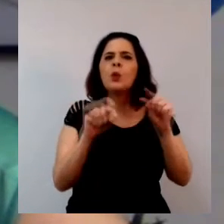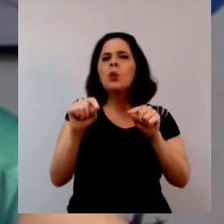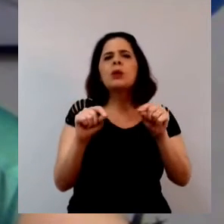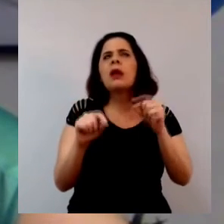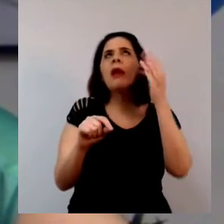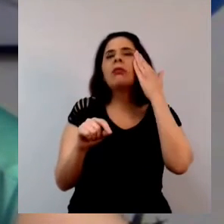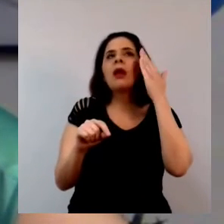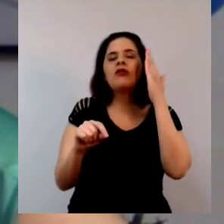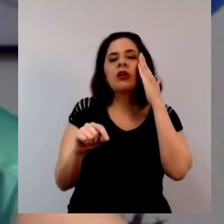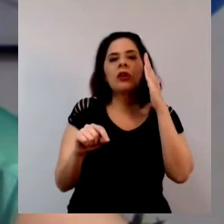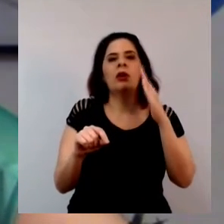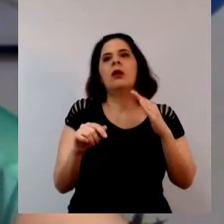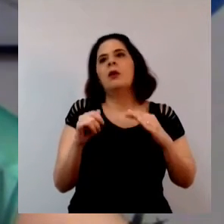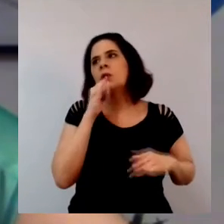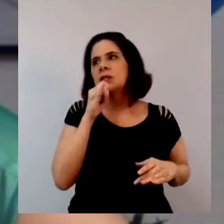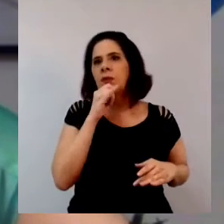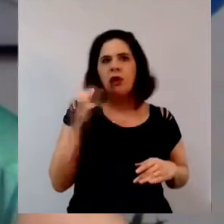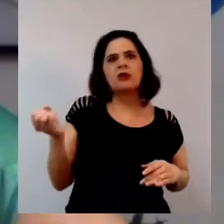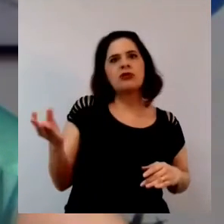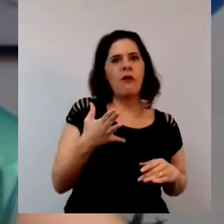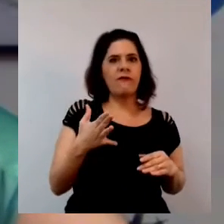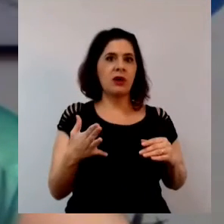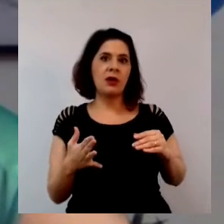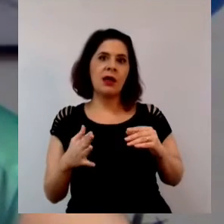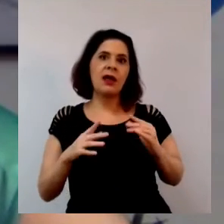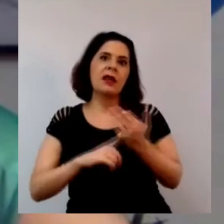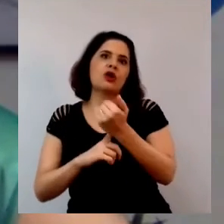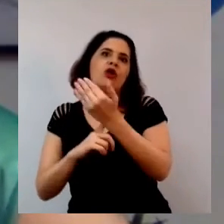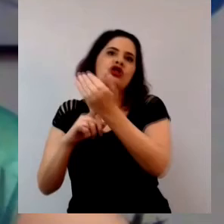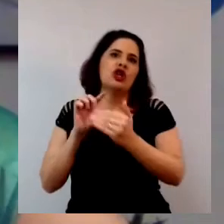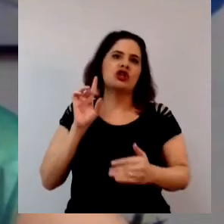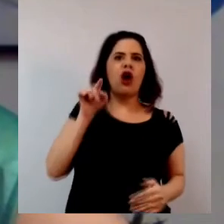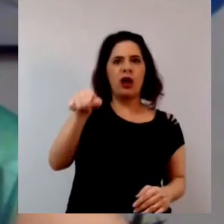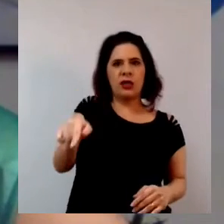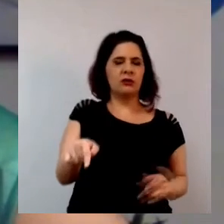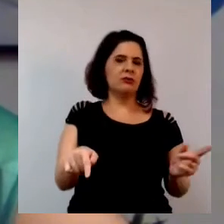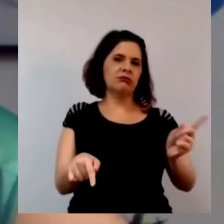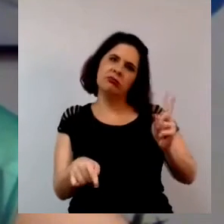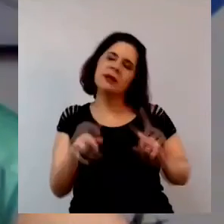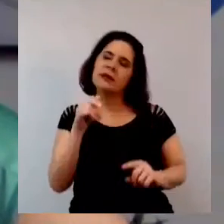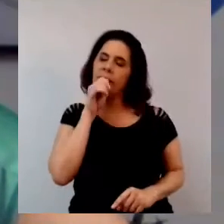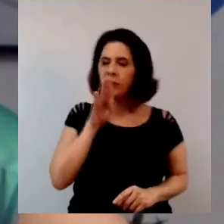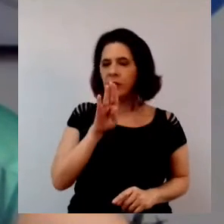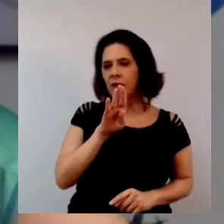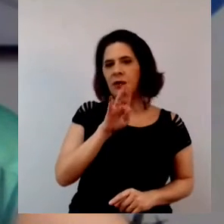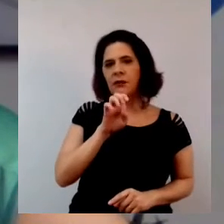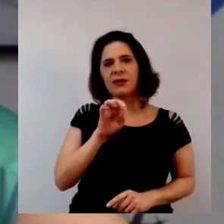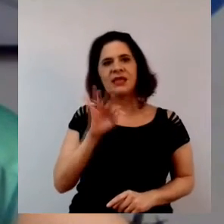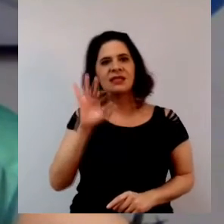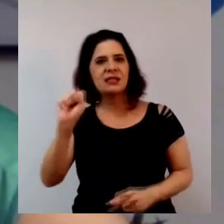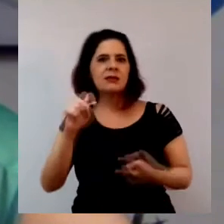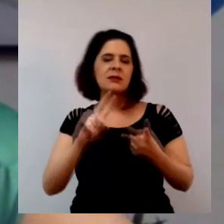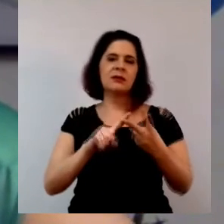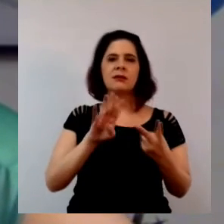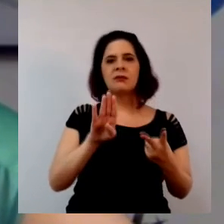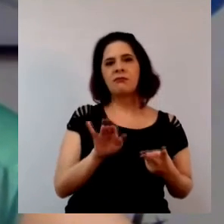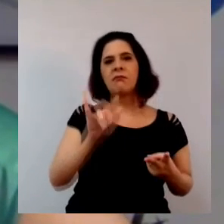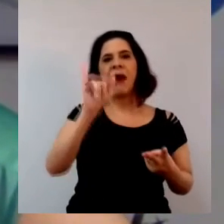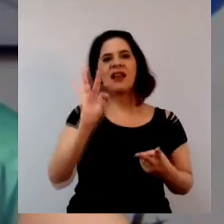inovação, que é a inovação da tecnologia, dos bits and bytes, da programação, ou